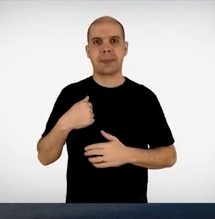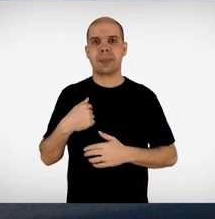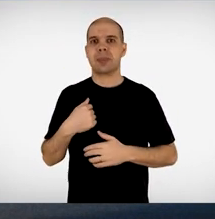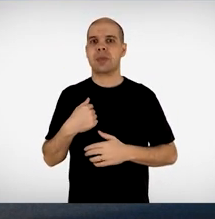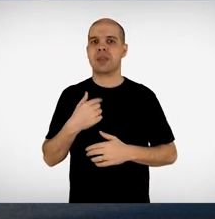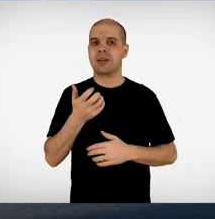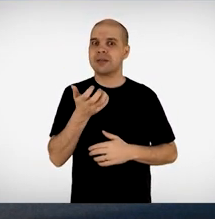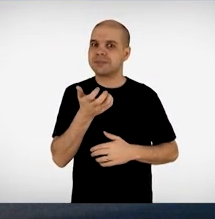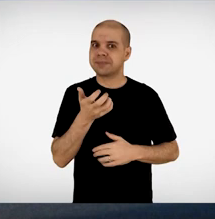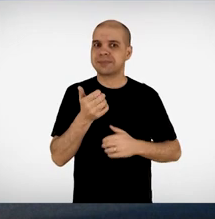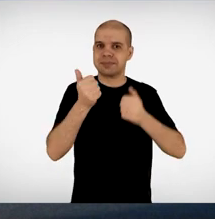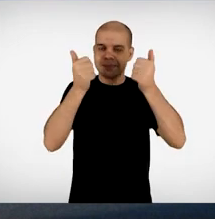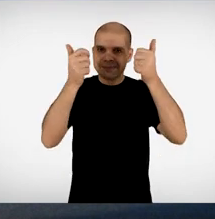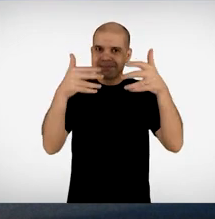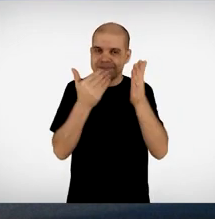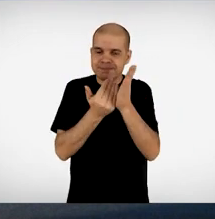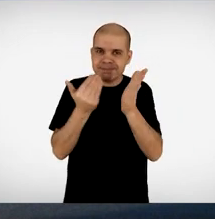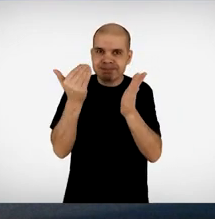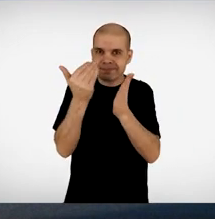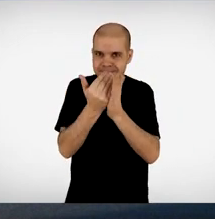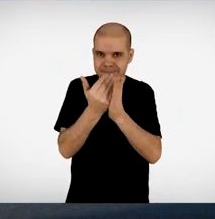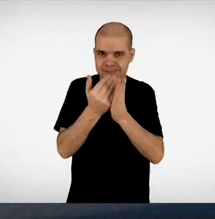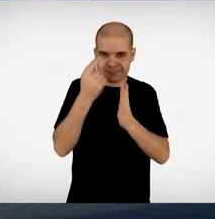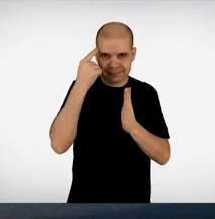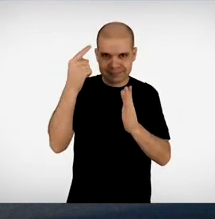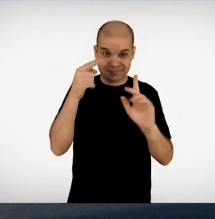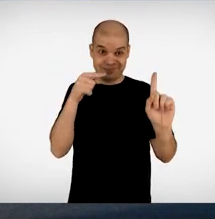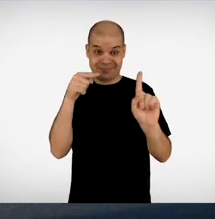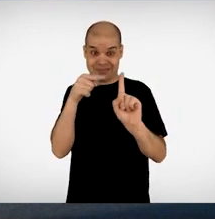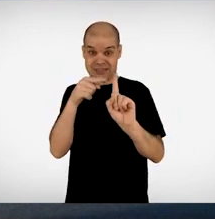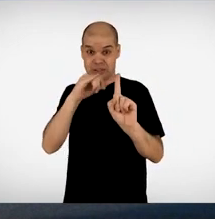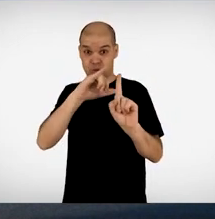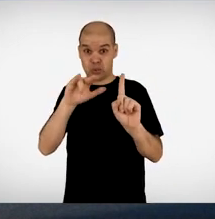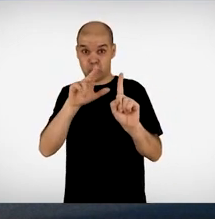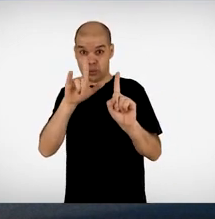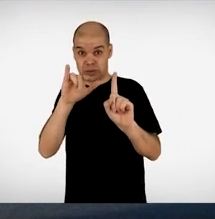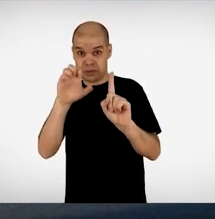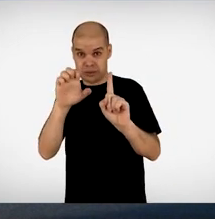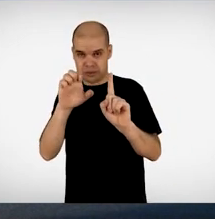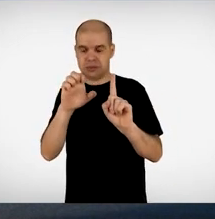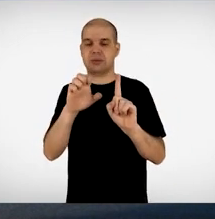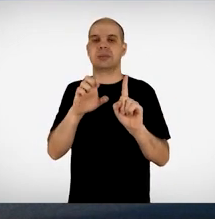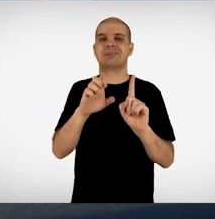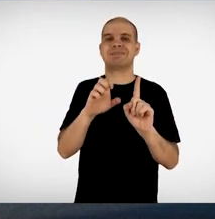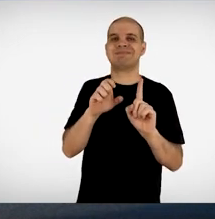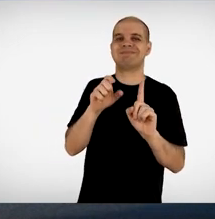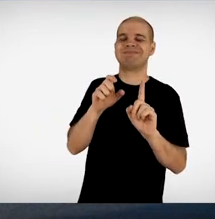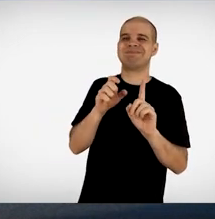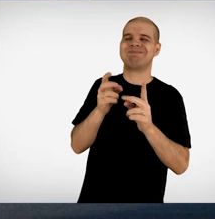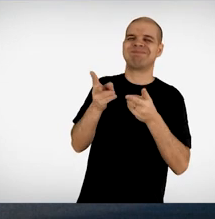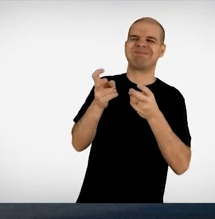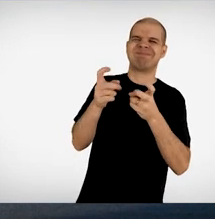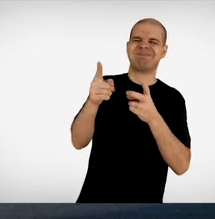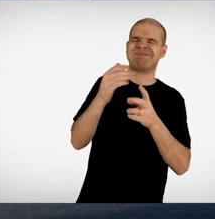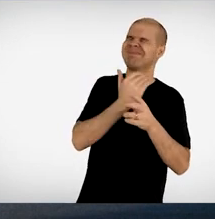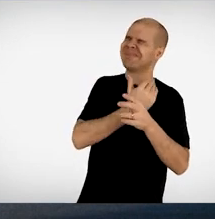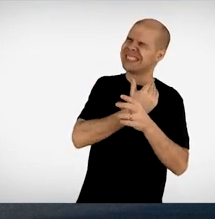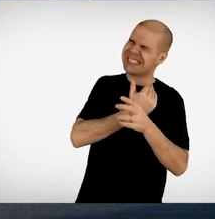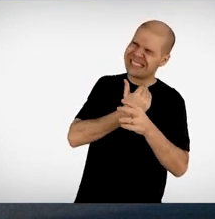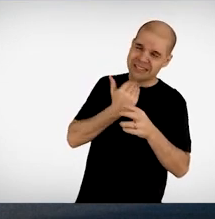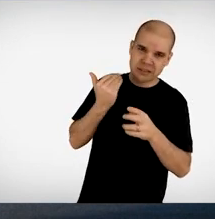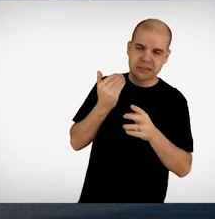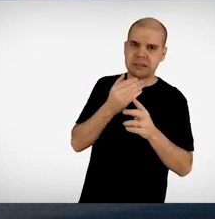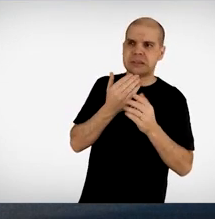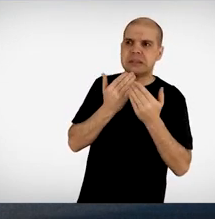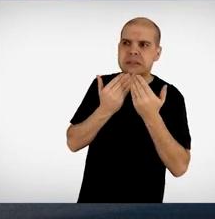Eu queria enfatizar uma coisa para você, né? Ela, assim que ela tem o contato com a morte dele, tem aquela conversa profunda,